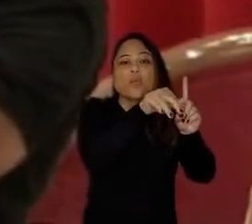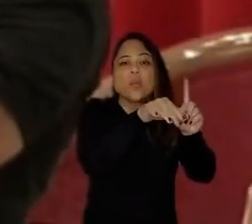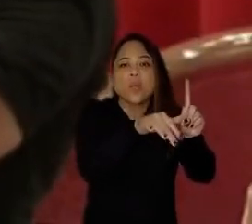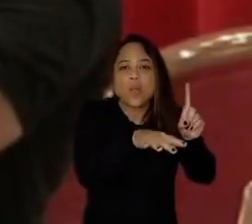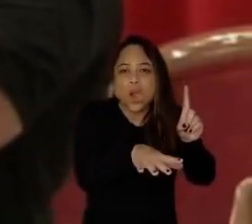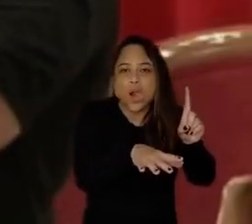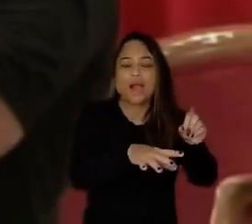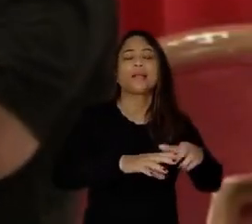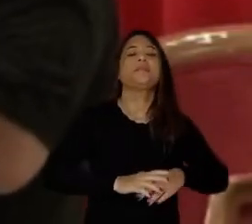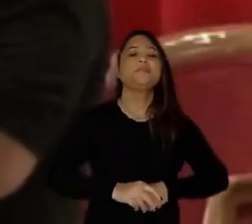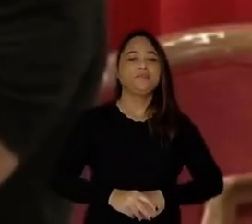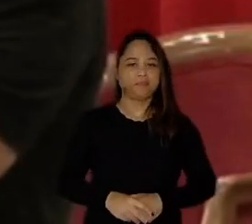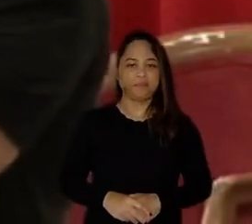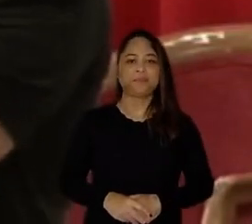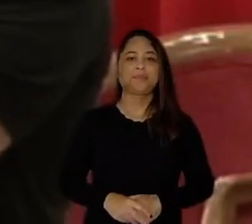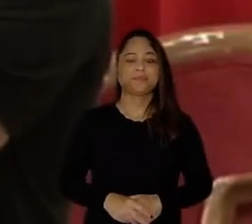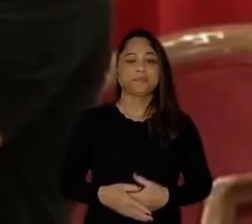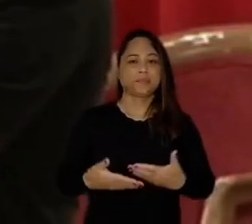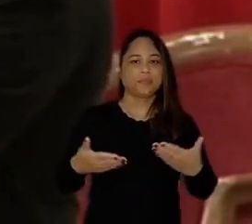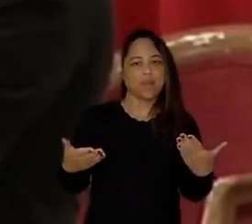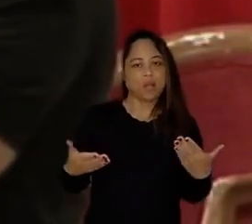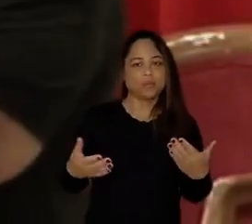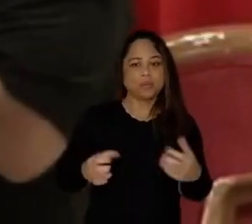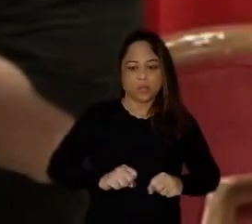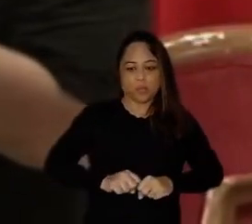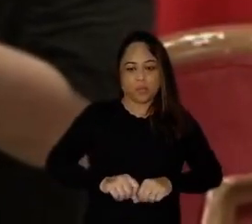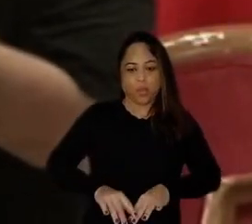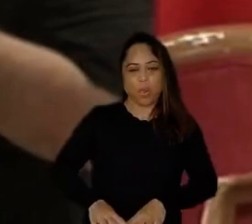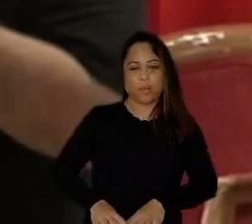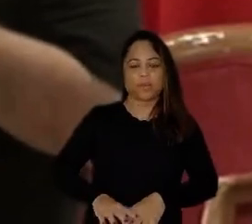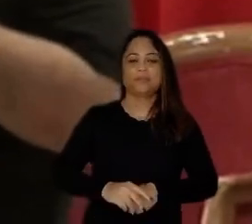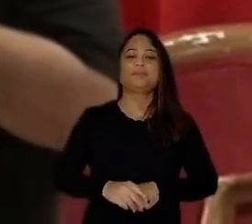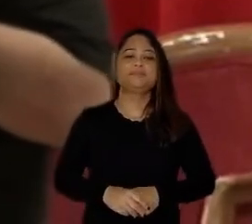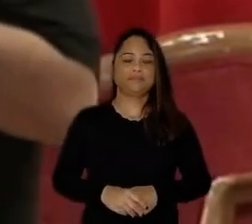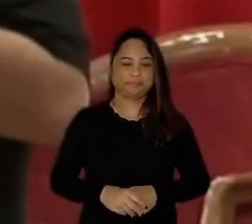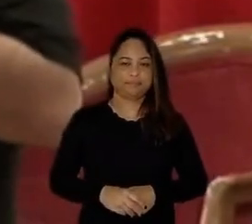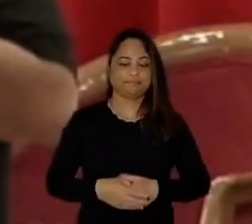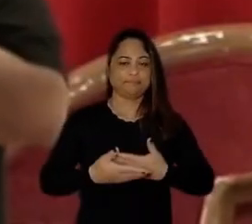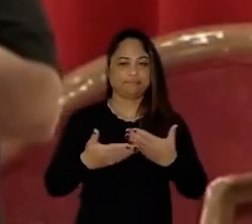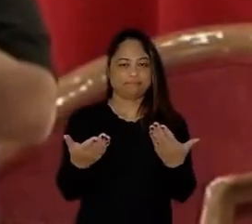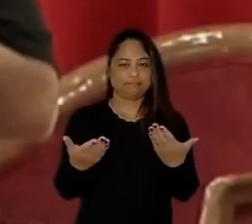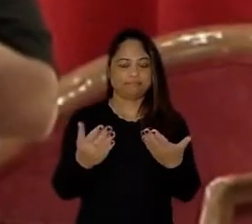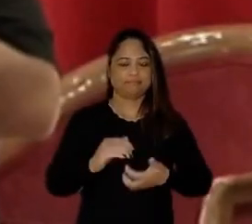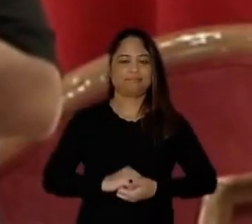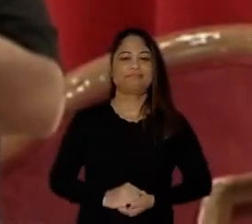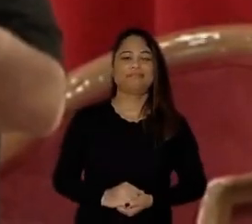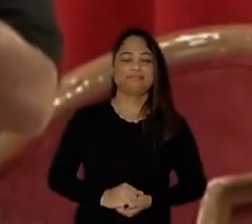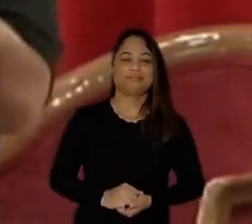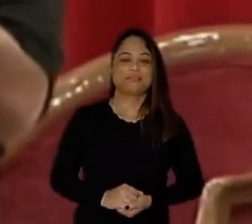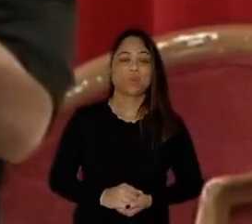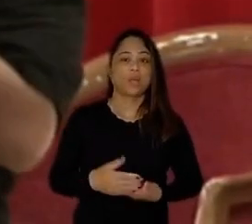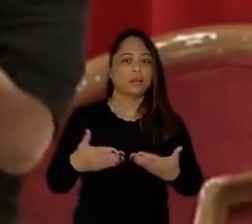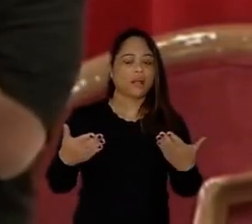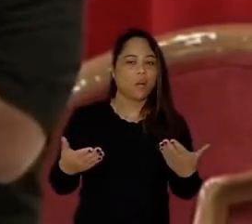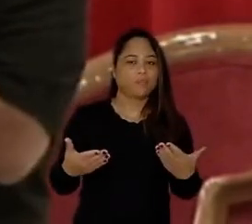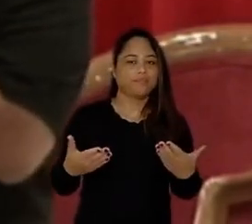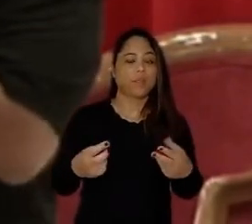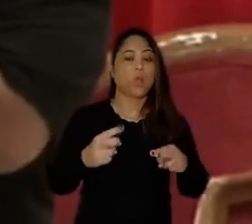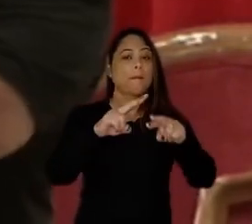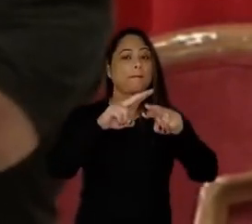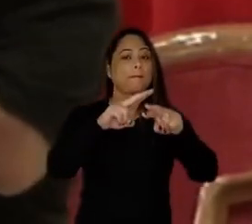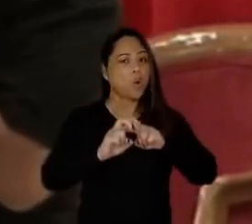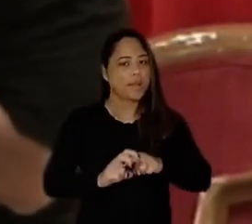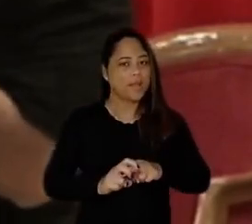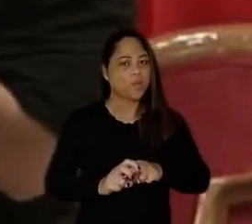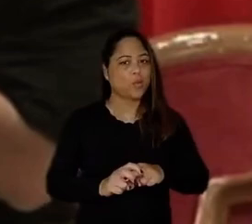biologicamente precisa ser expelido. E ele é expelido através do fluxo menstrual. Por causa disso,